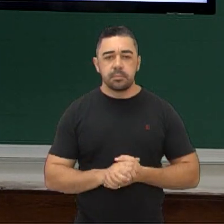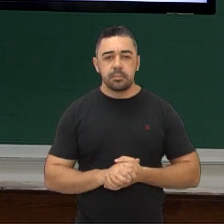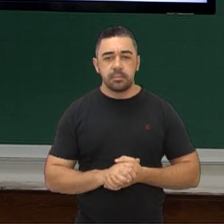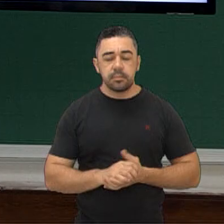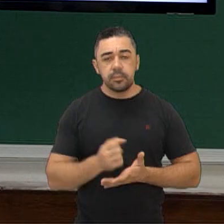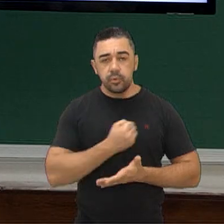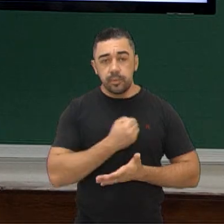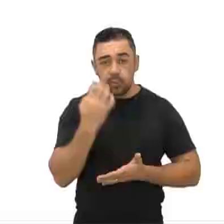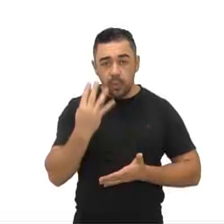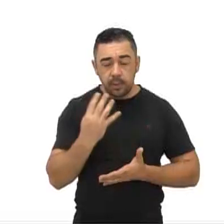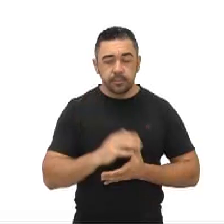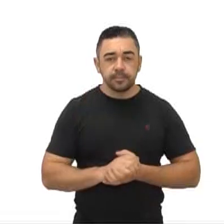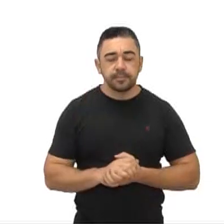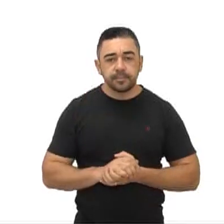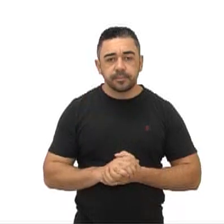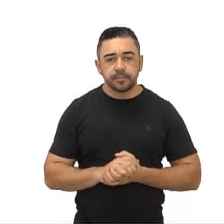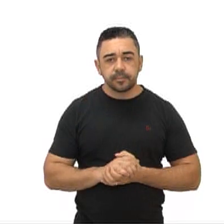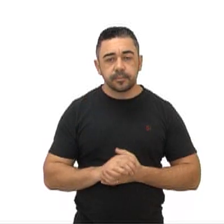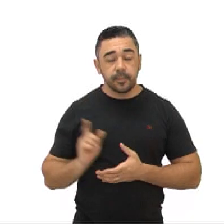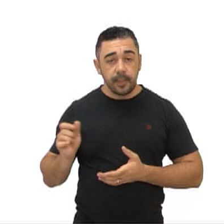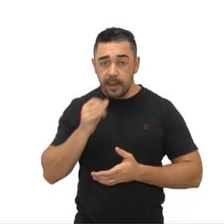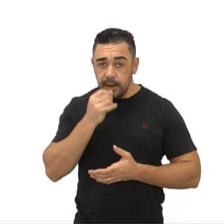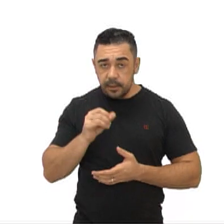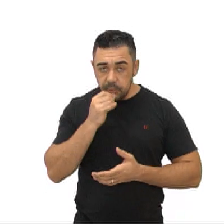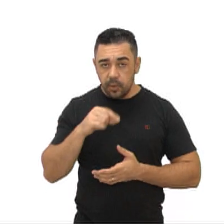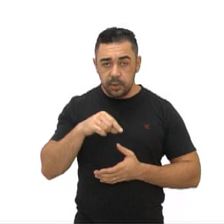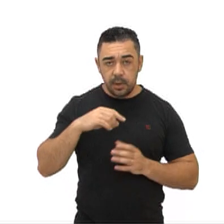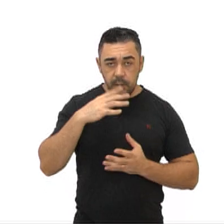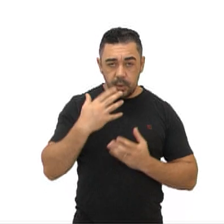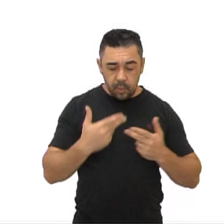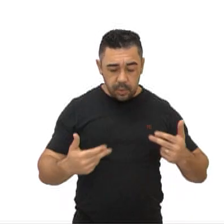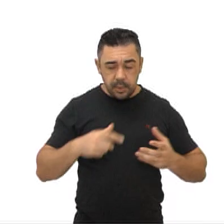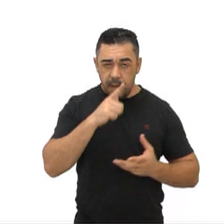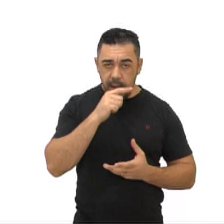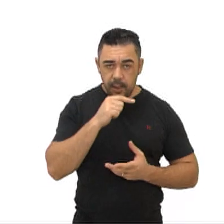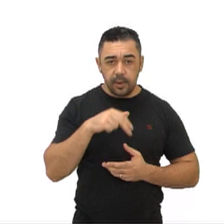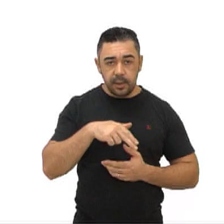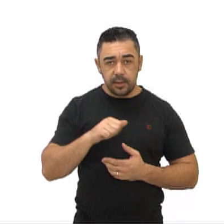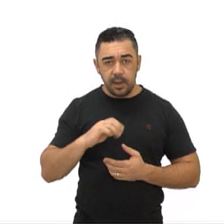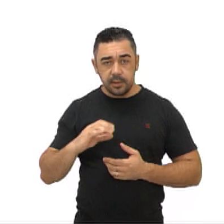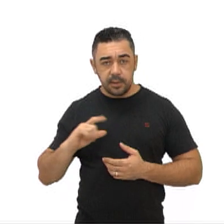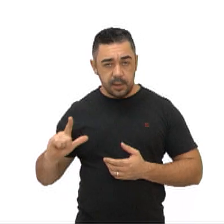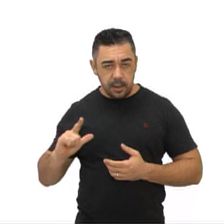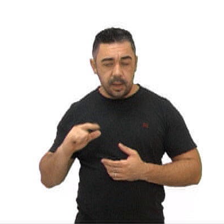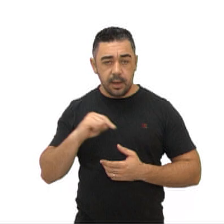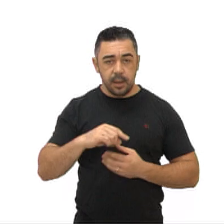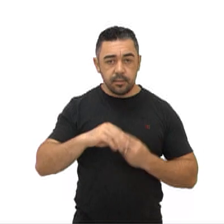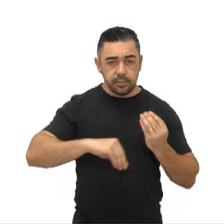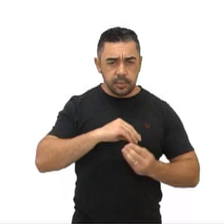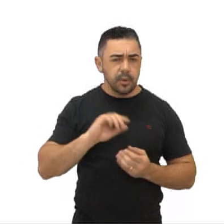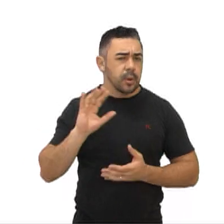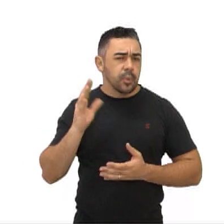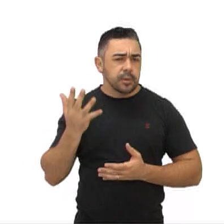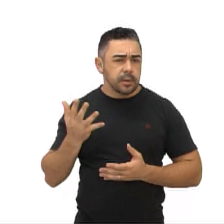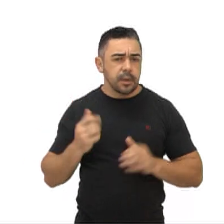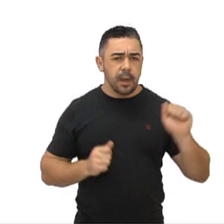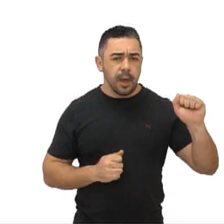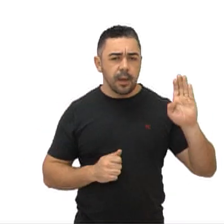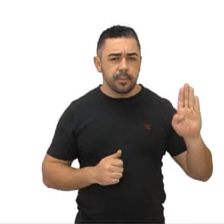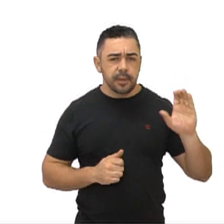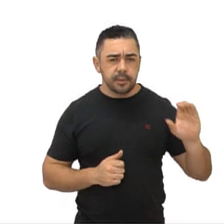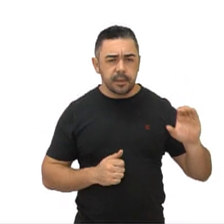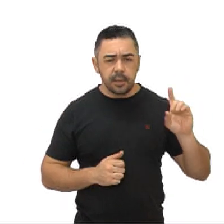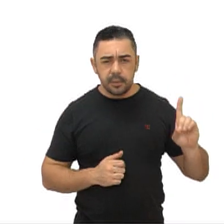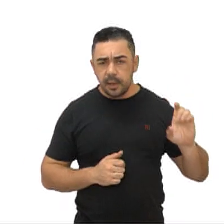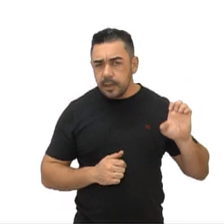para a atividade 4 agora? Na eletrólise de uma solução aquosa de NaCl, a solução, temos A, B, C, D